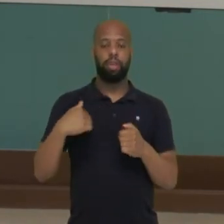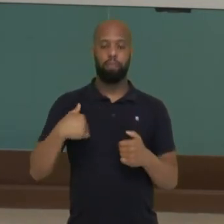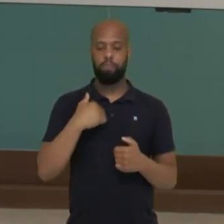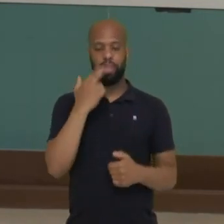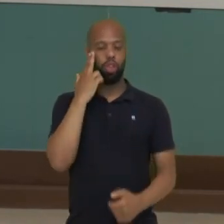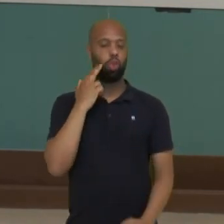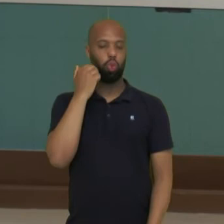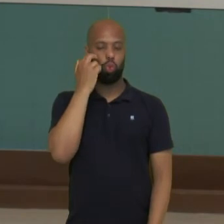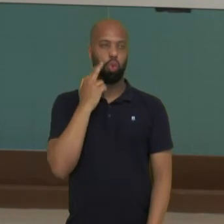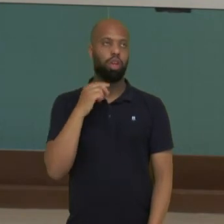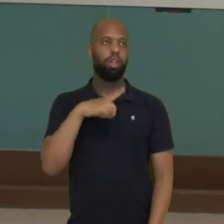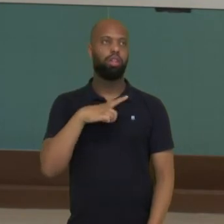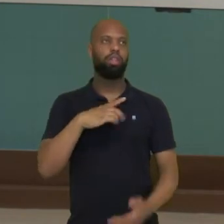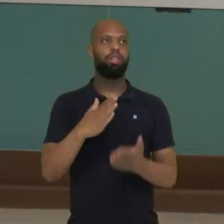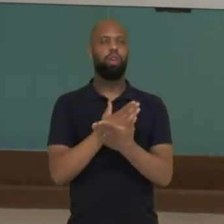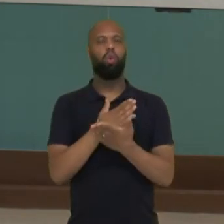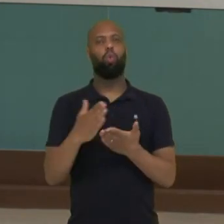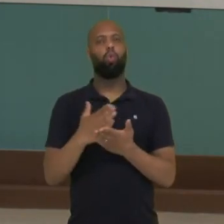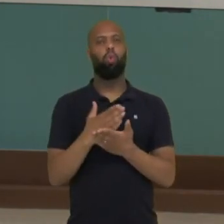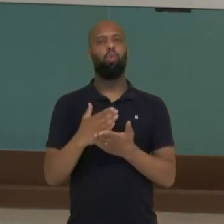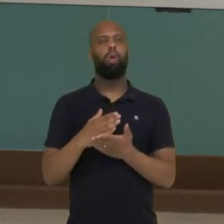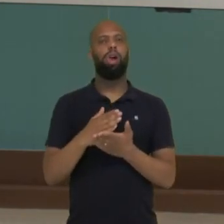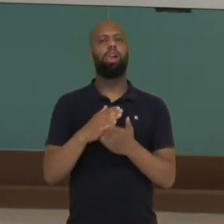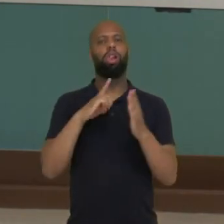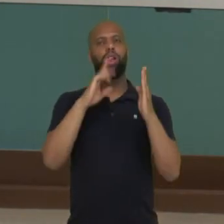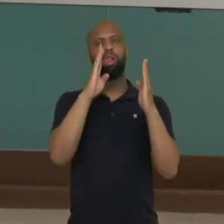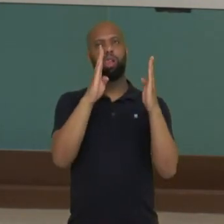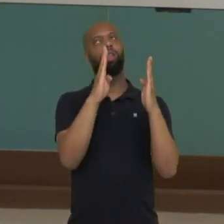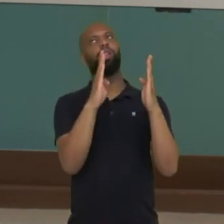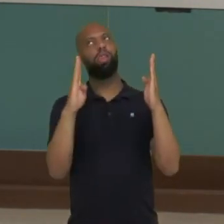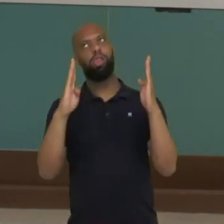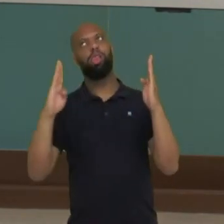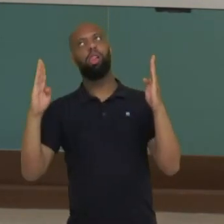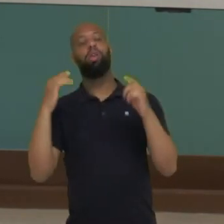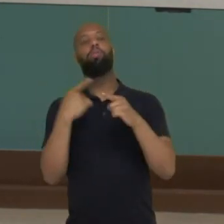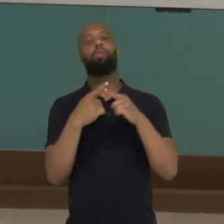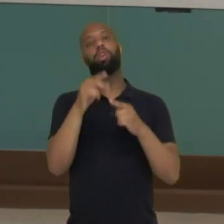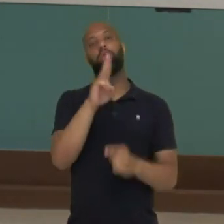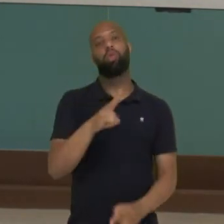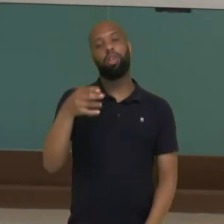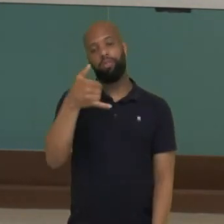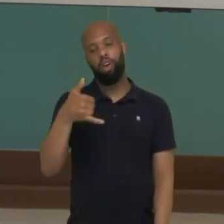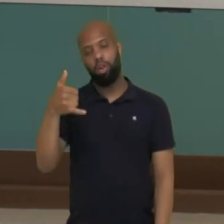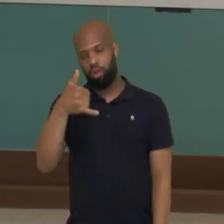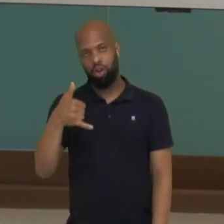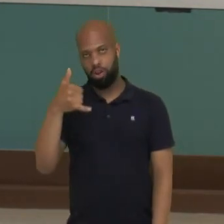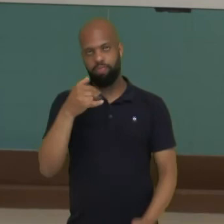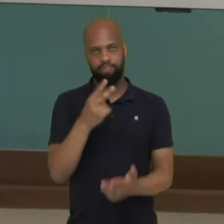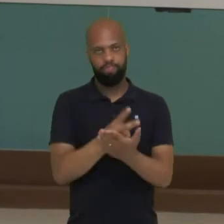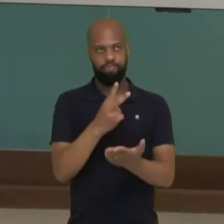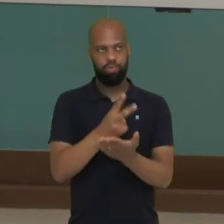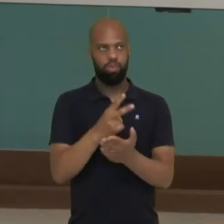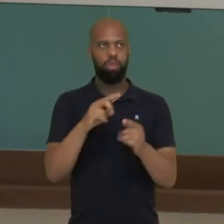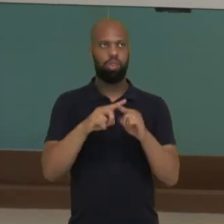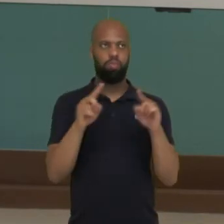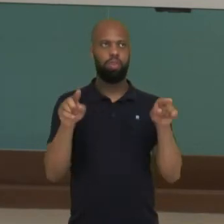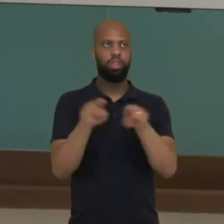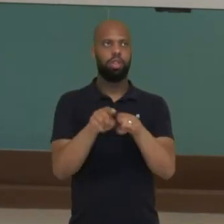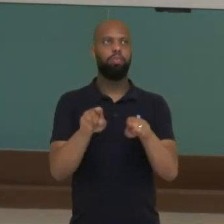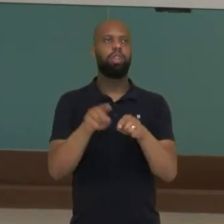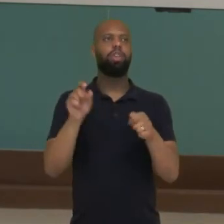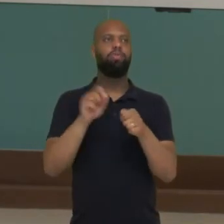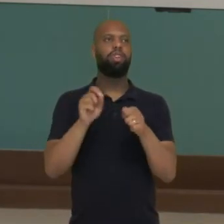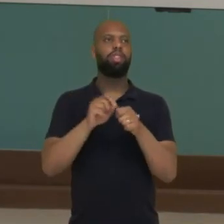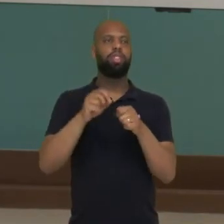depois, algumas duram mais, outras duram menos, até porque eles colocavam alguns óleos fixadores no meio, mas também faziam essa